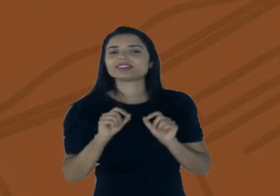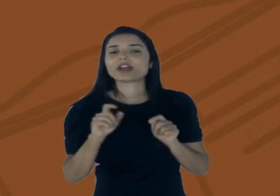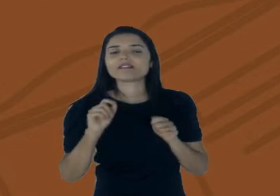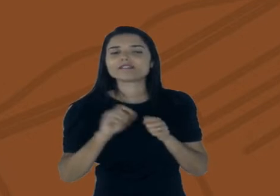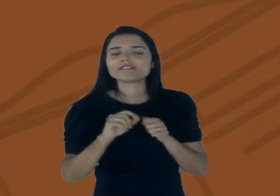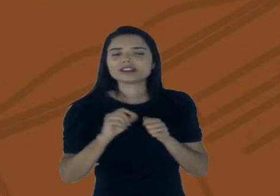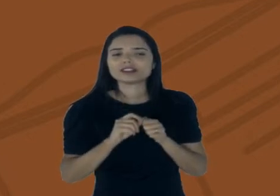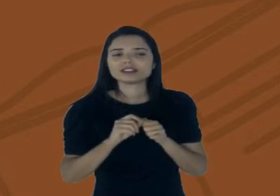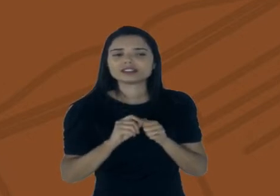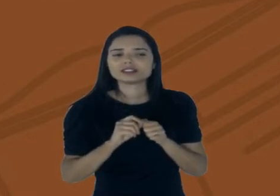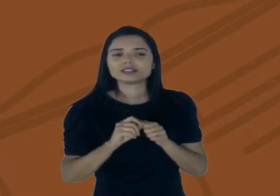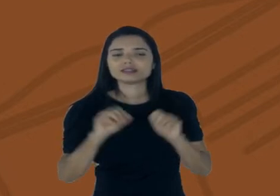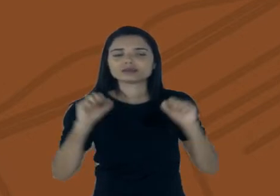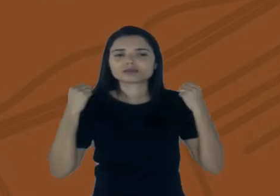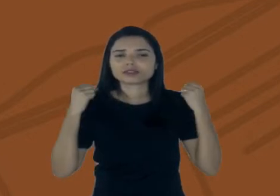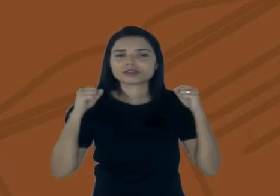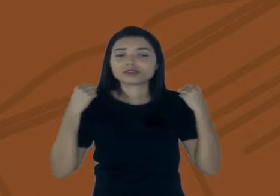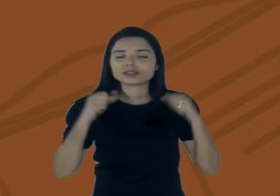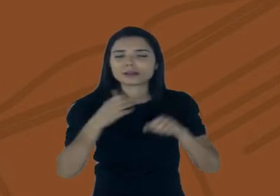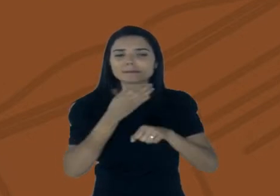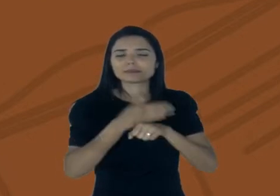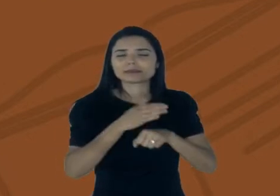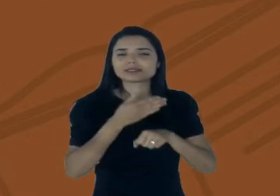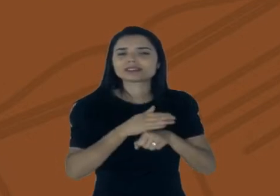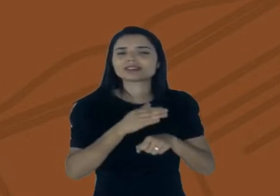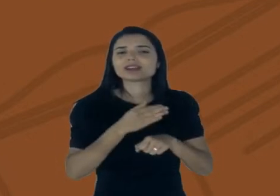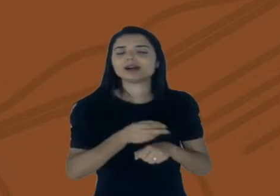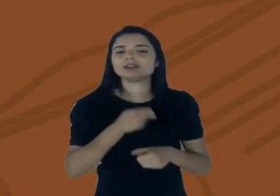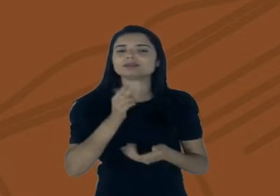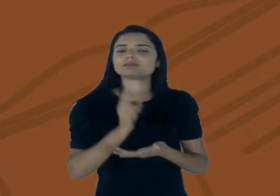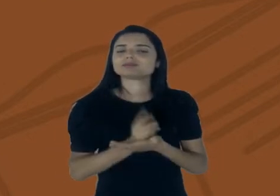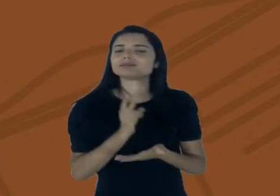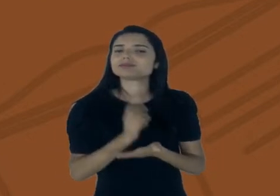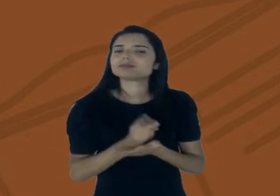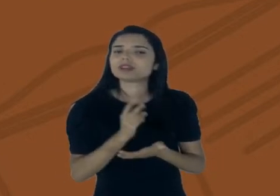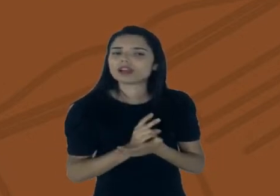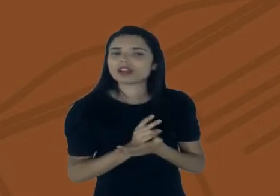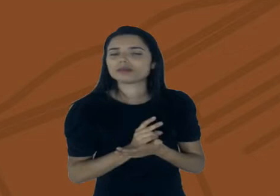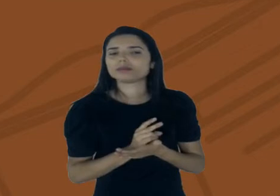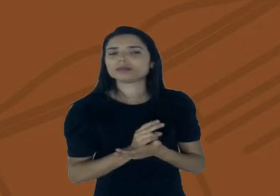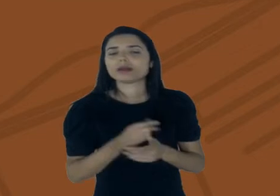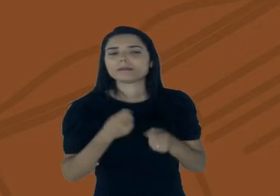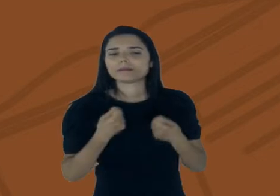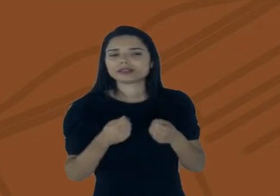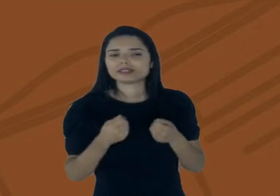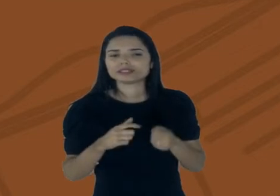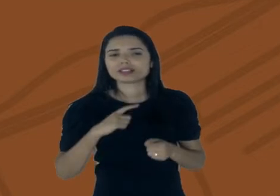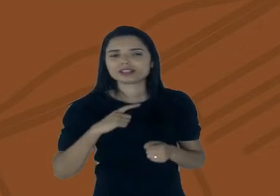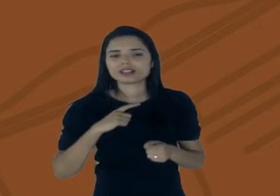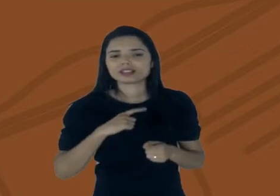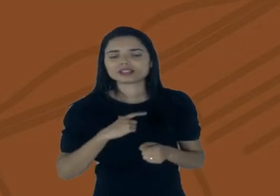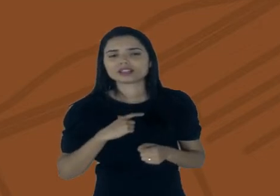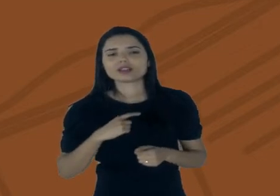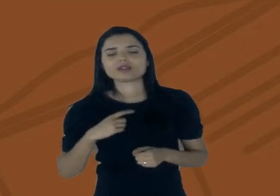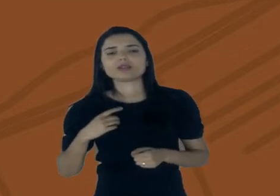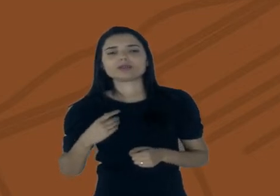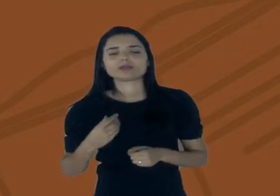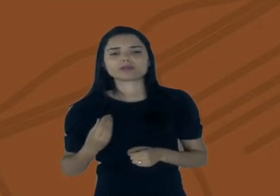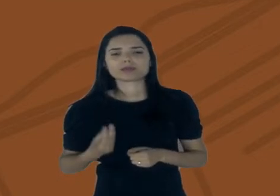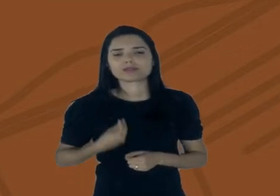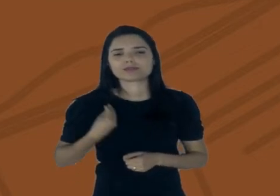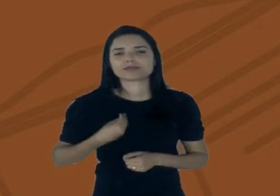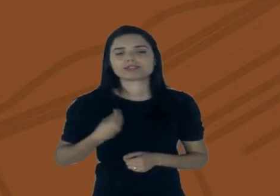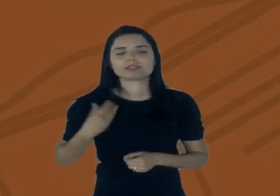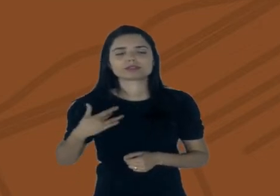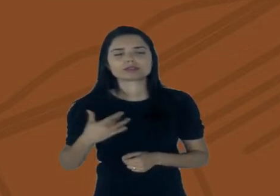regularmente, então é outra coisa que a gente vem ressaltando em todas as aulas. A gente procurar um hábito saudável, não só a